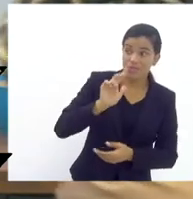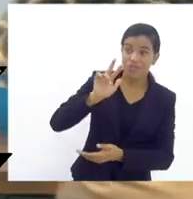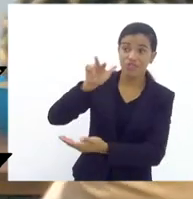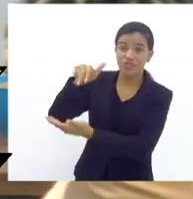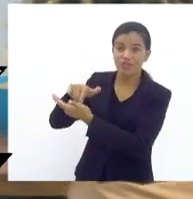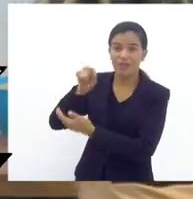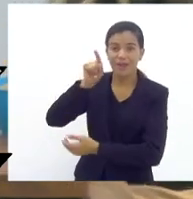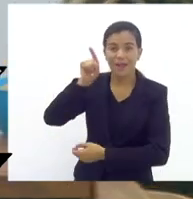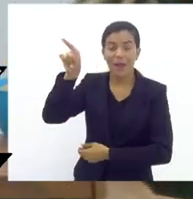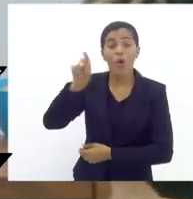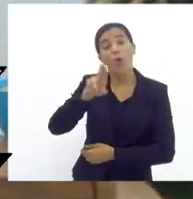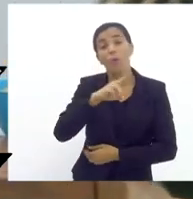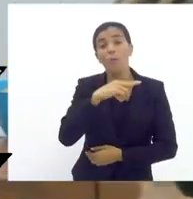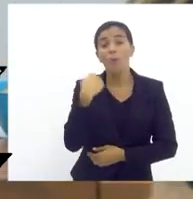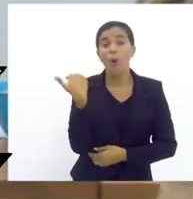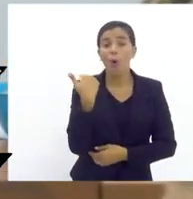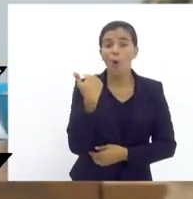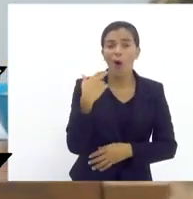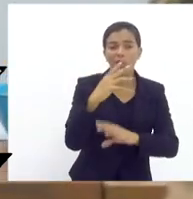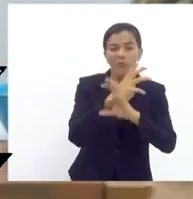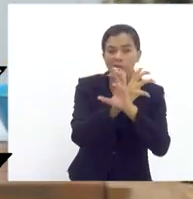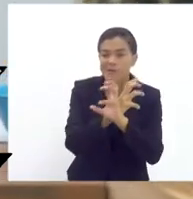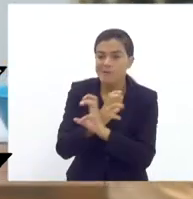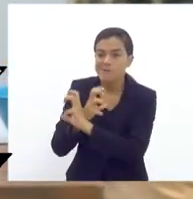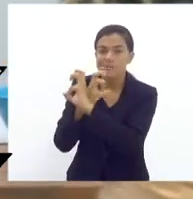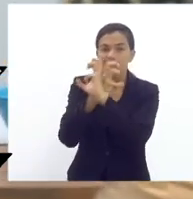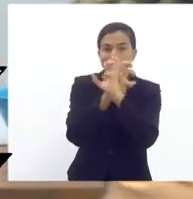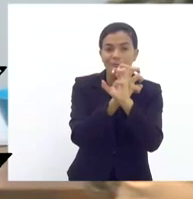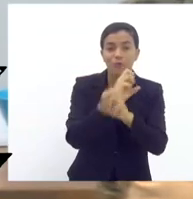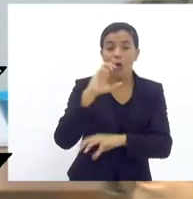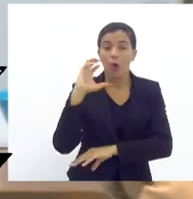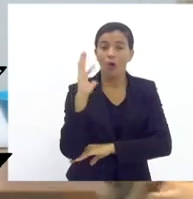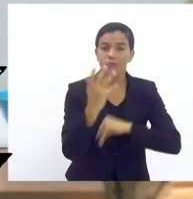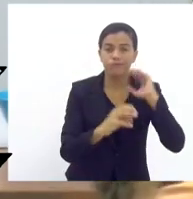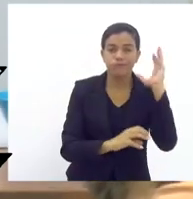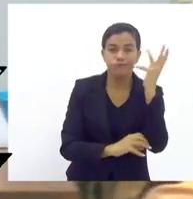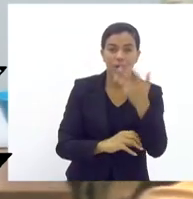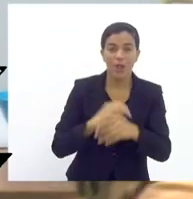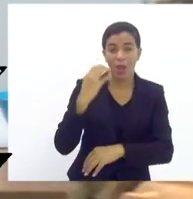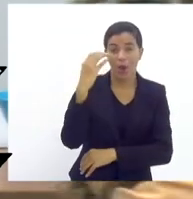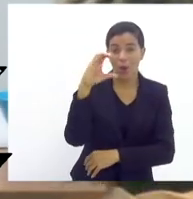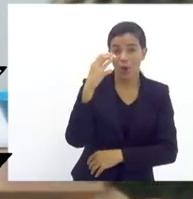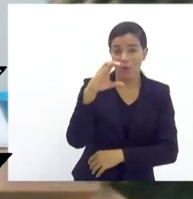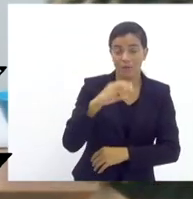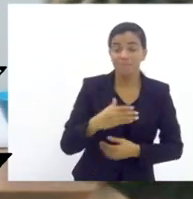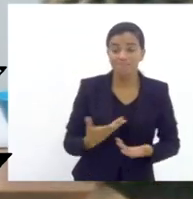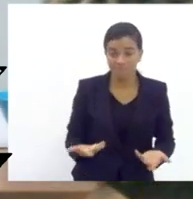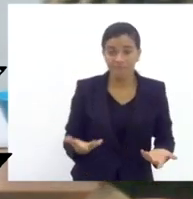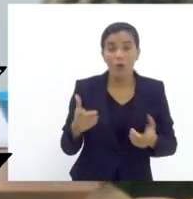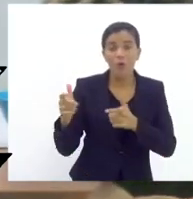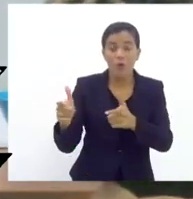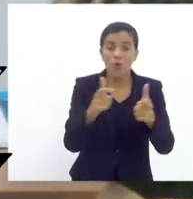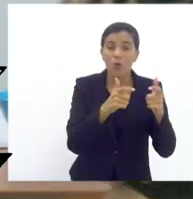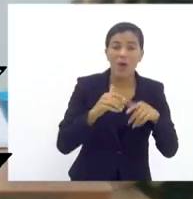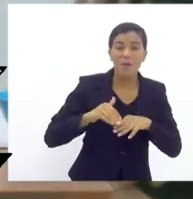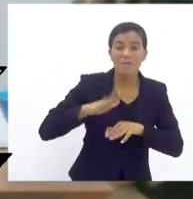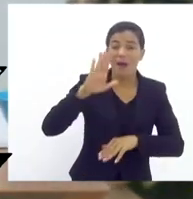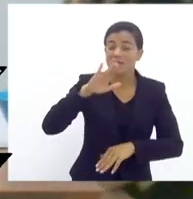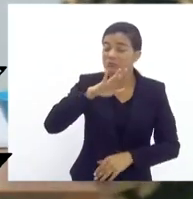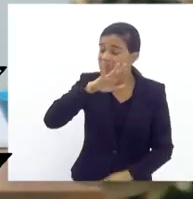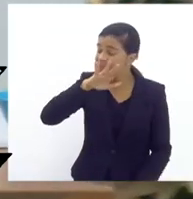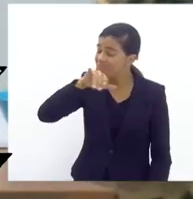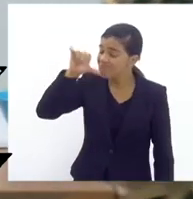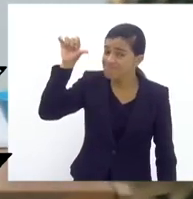Ou que moram nos desertos ou da Selva de daria em na Colômbia Um dos lugares mais cruéis